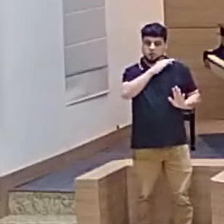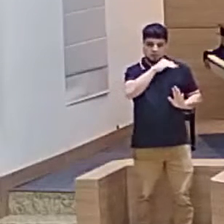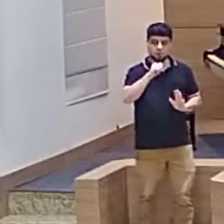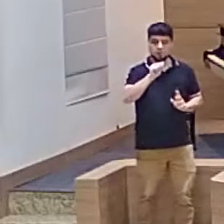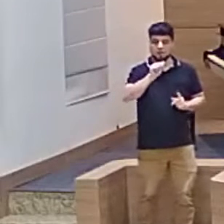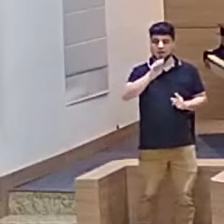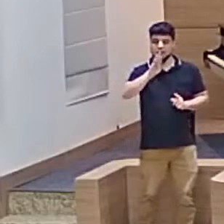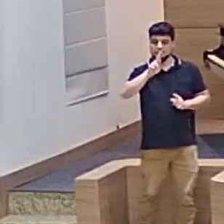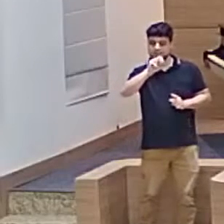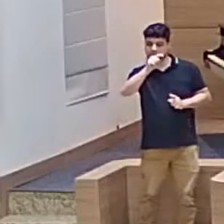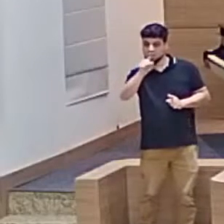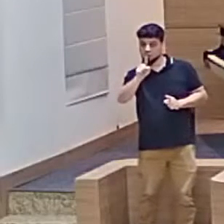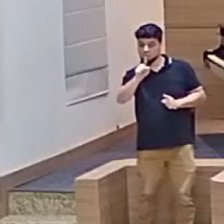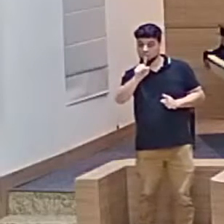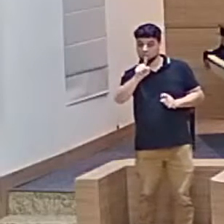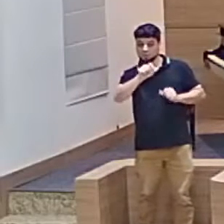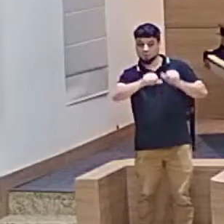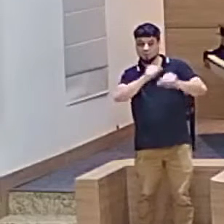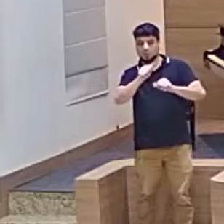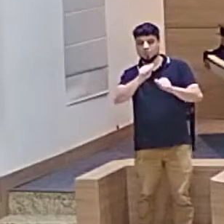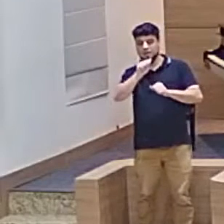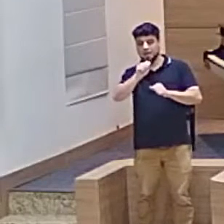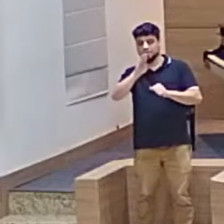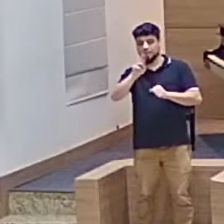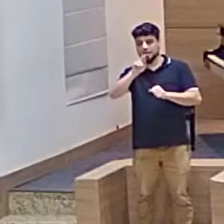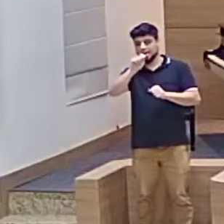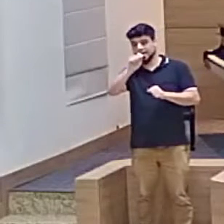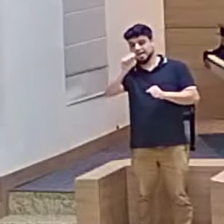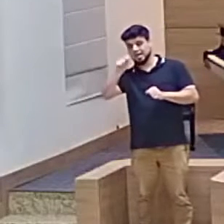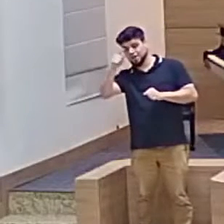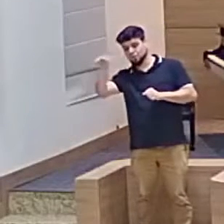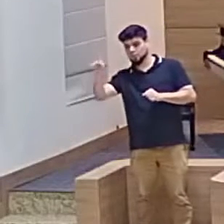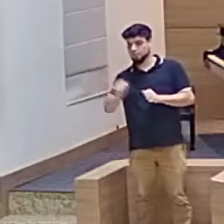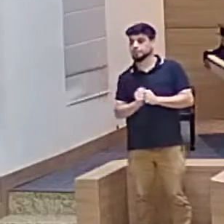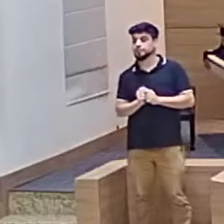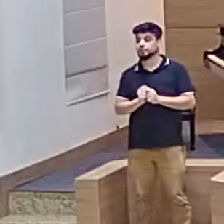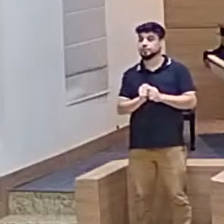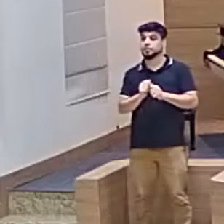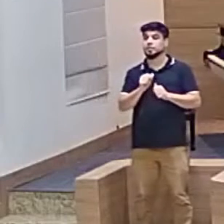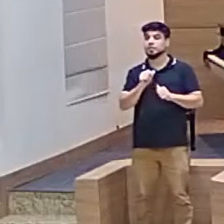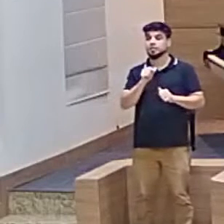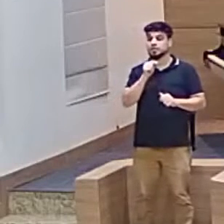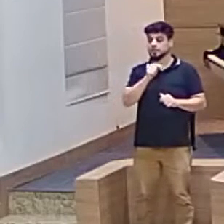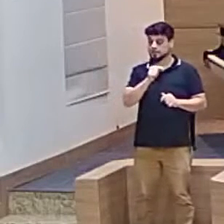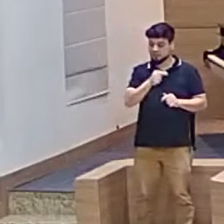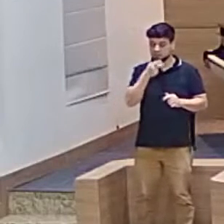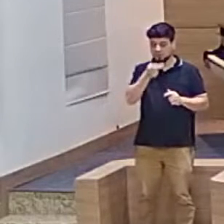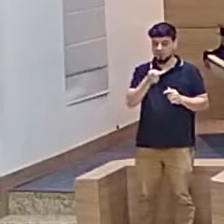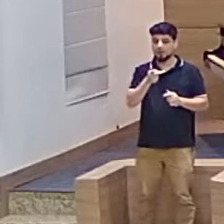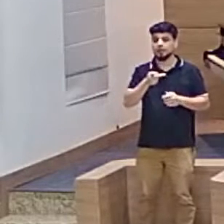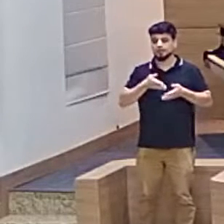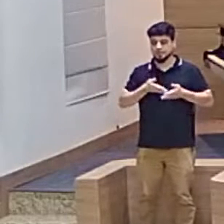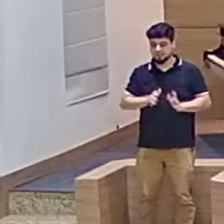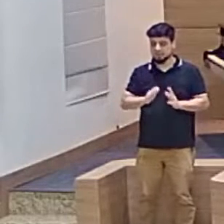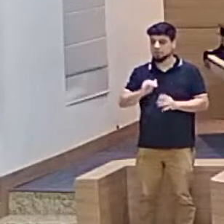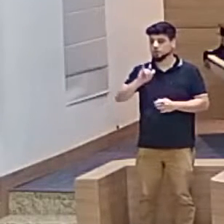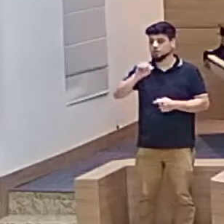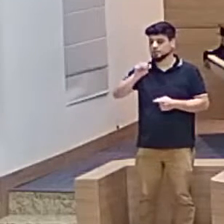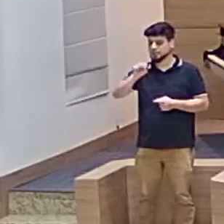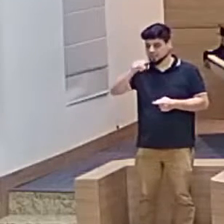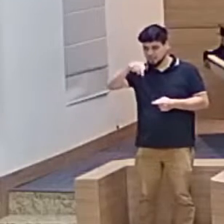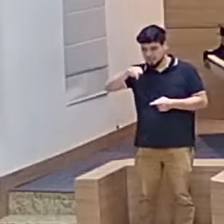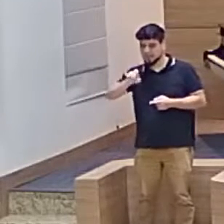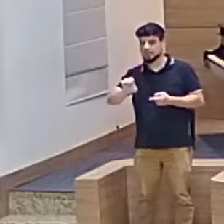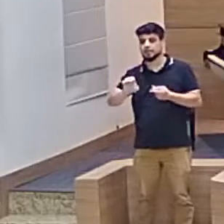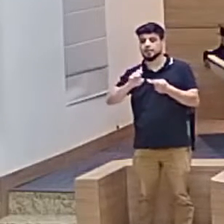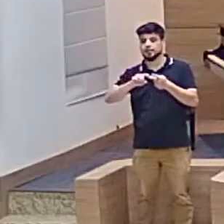pai de e depois Ele conta toda a história de Isaque o nascimento de Isaque depois do nascimento de Jacó as